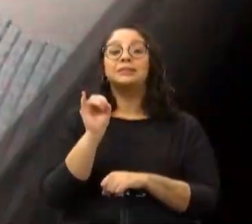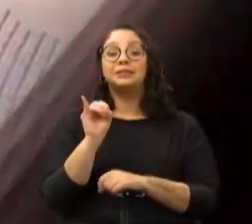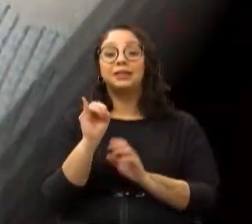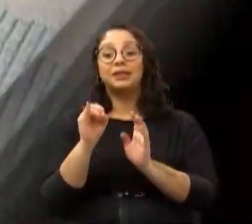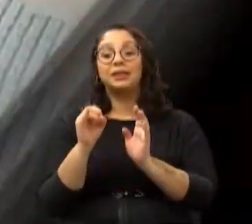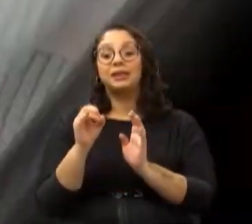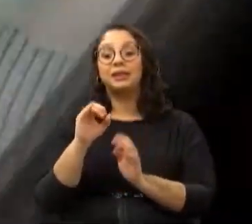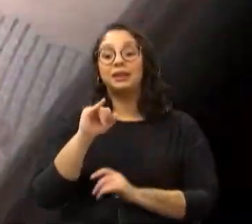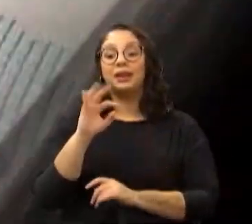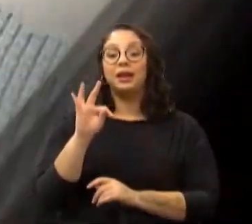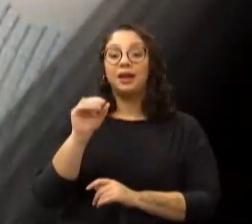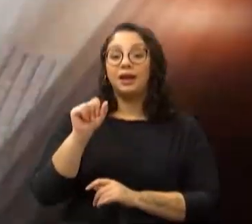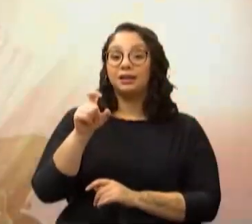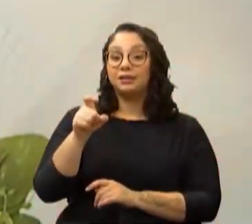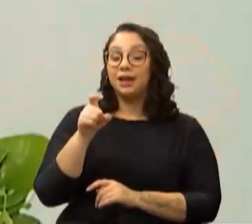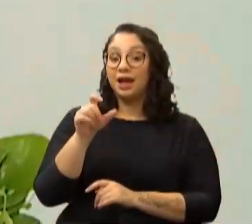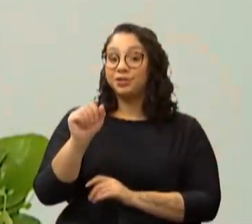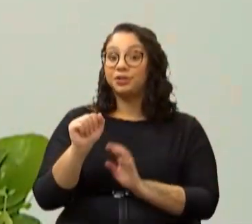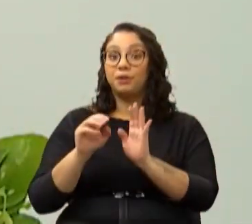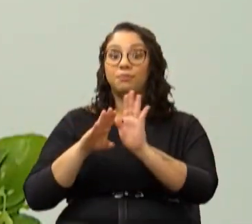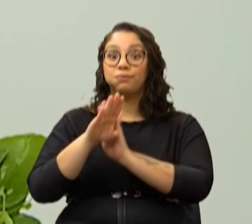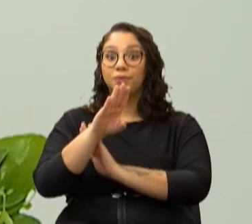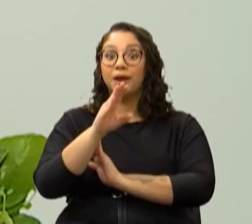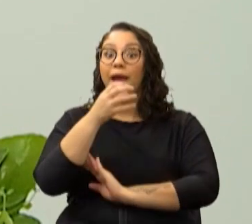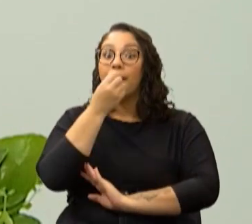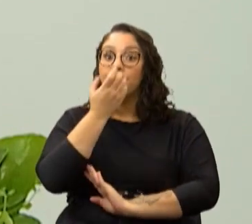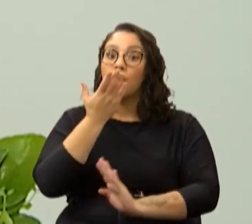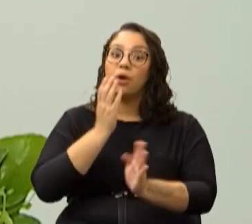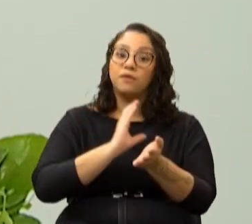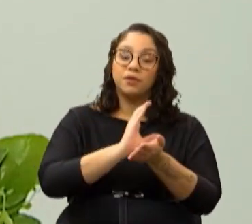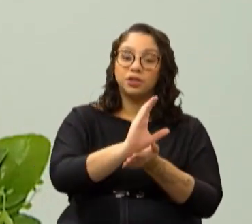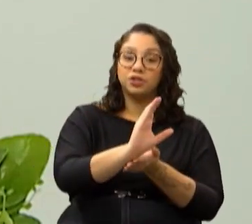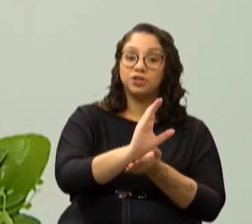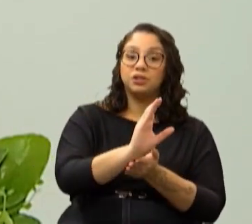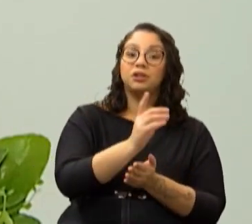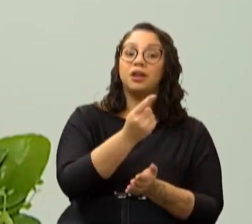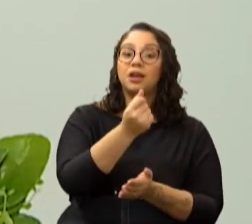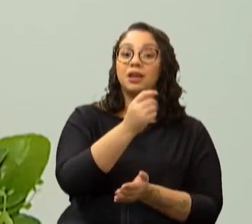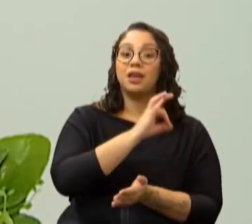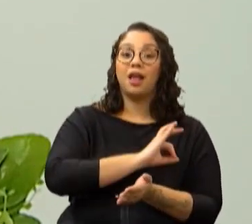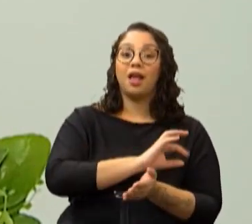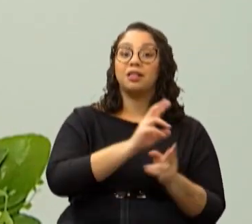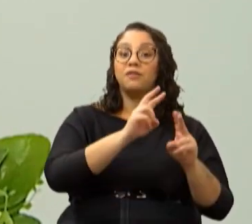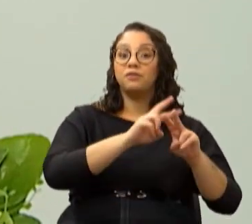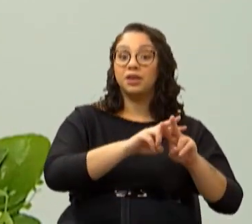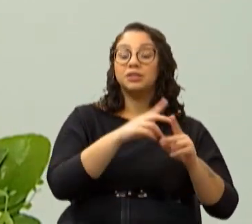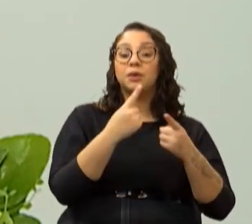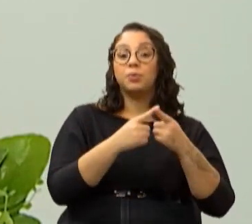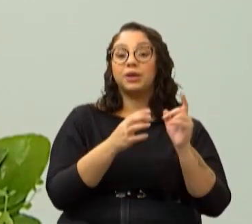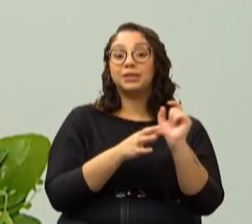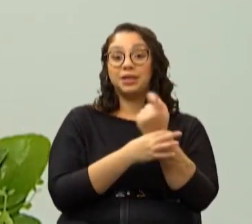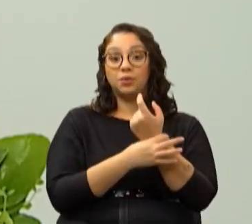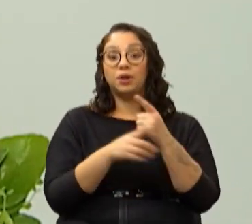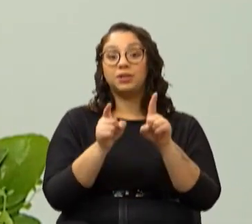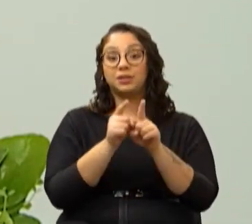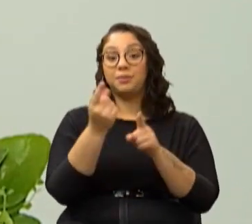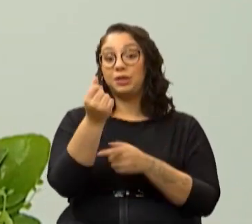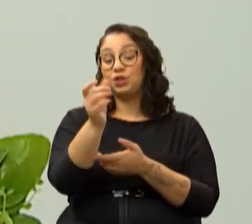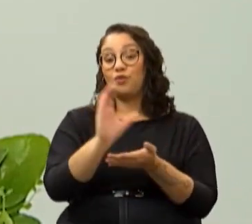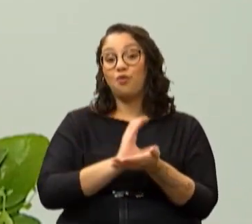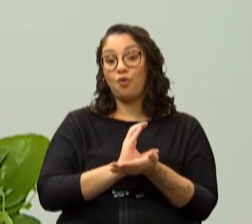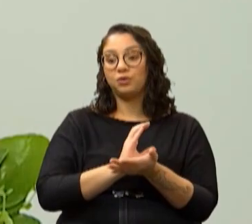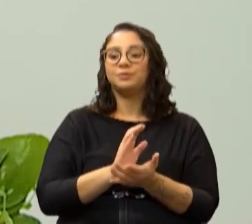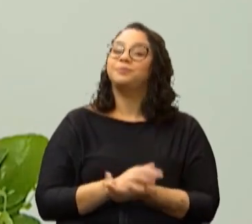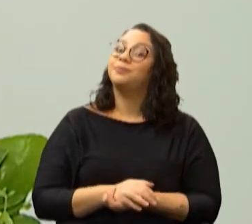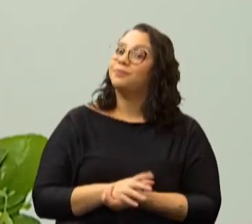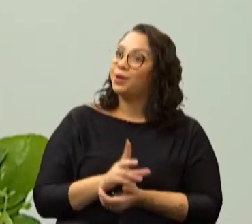falar que era uma dica. Quando a taxa Selic ela está alta, é muito bom para investir em renda fixa, porque você tem segurança e